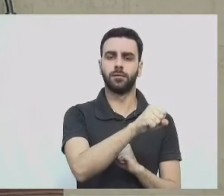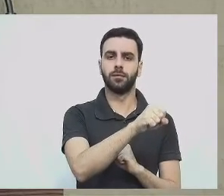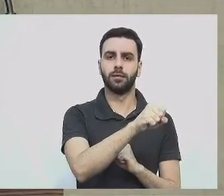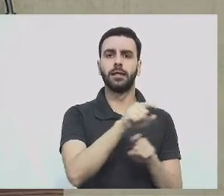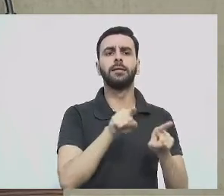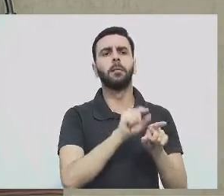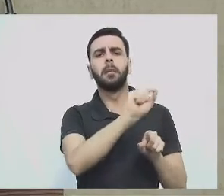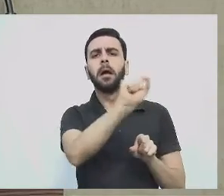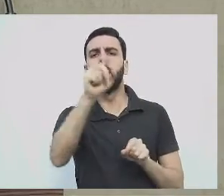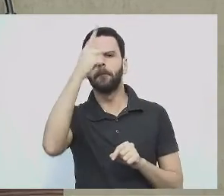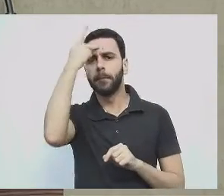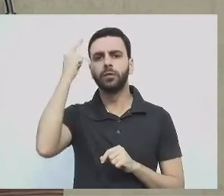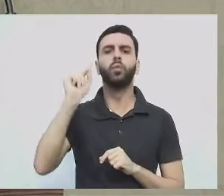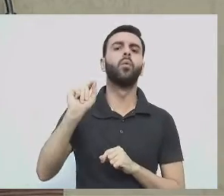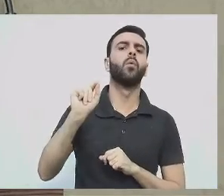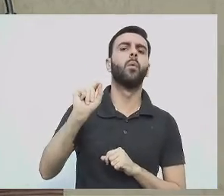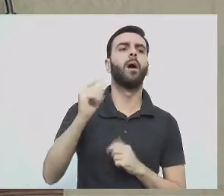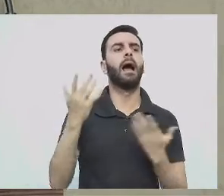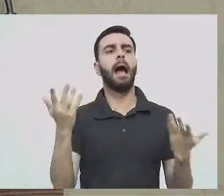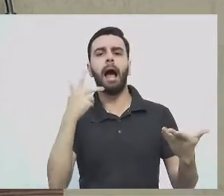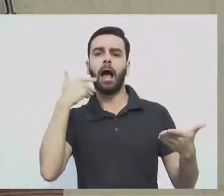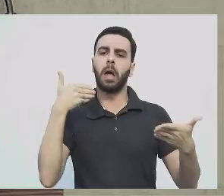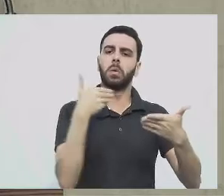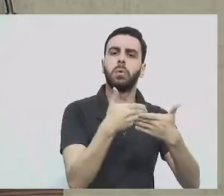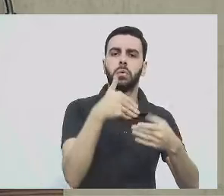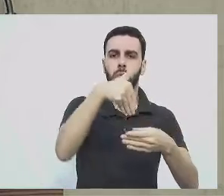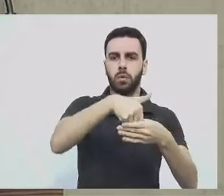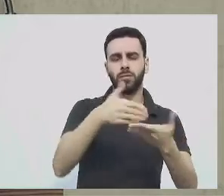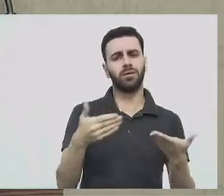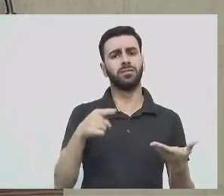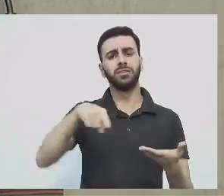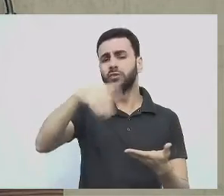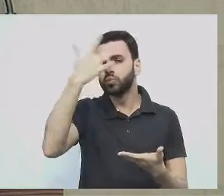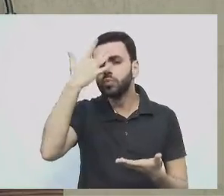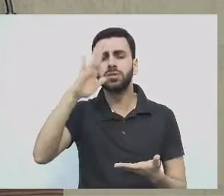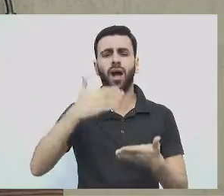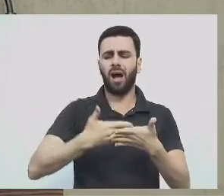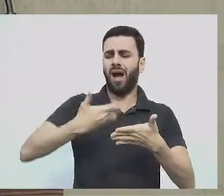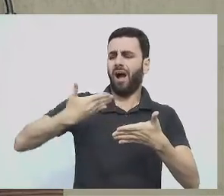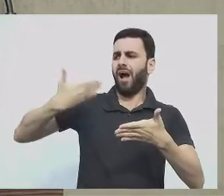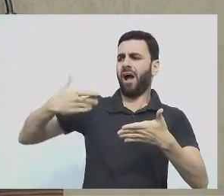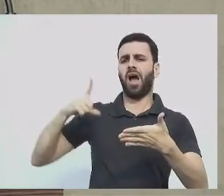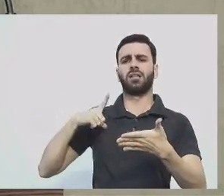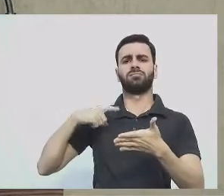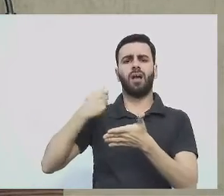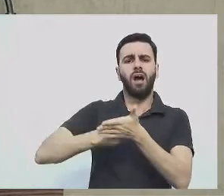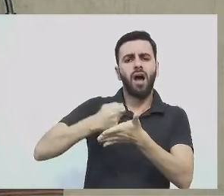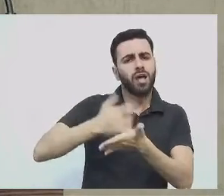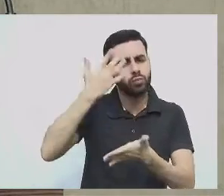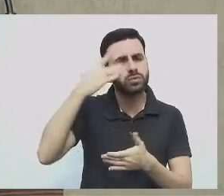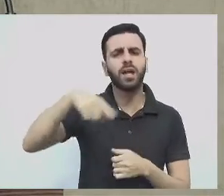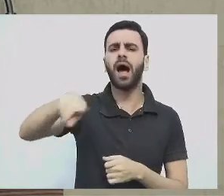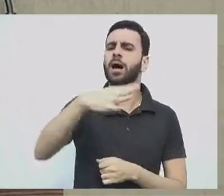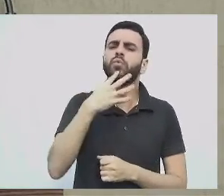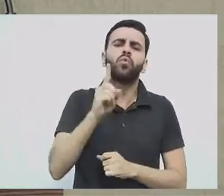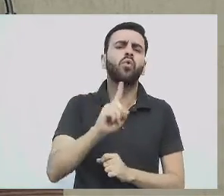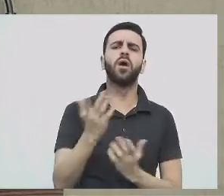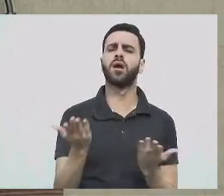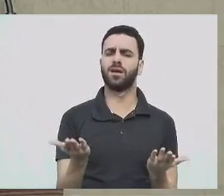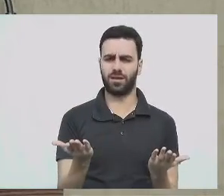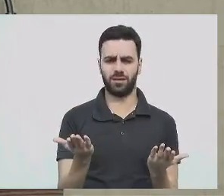Aí muitos ainda falam, foi perto da eleição. Vocês não sabem o que, é que a gente passa aqui para fazer uma praça, fazer uma rua,